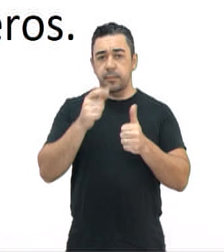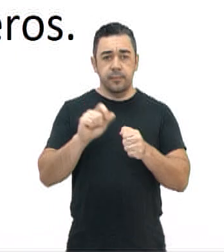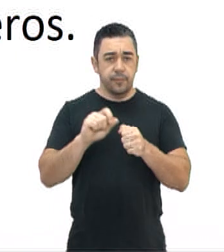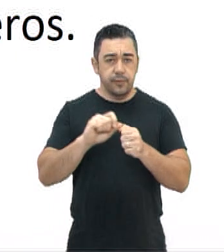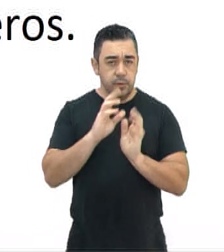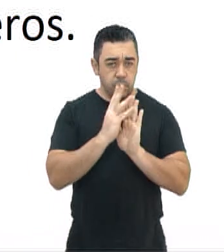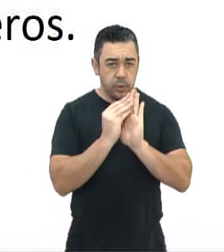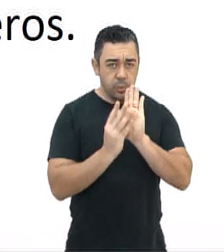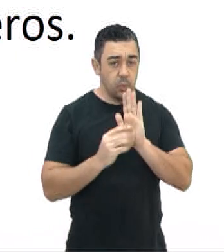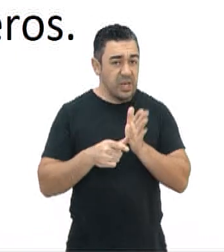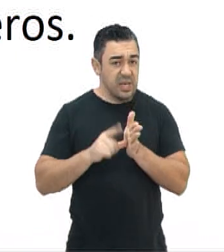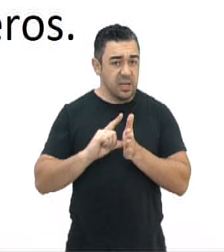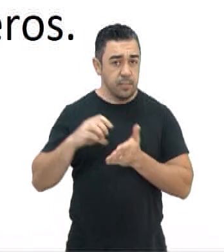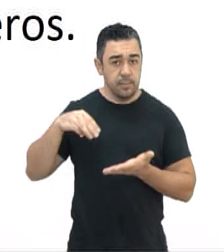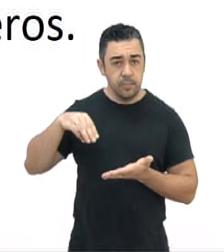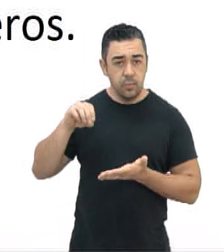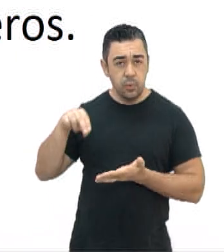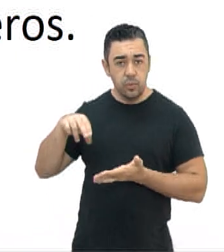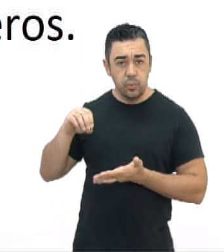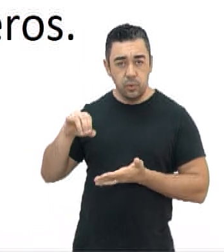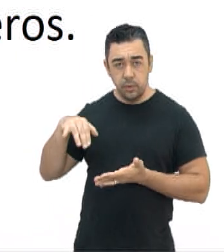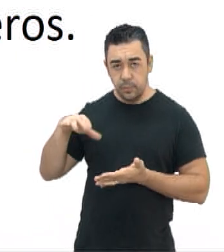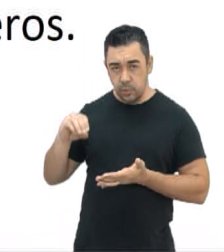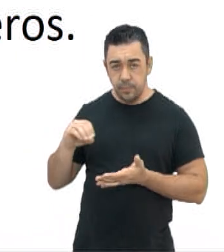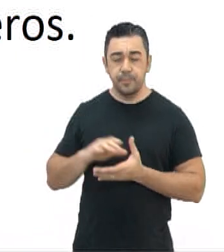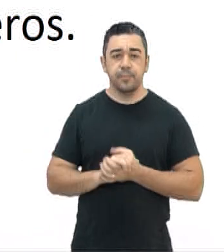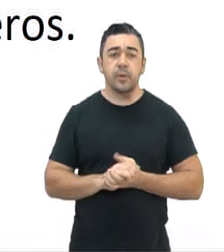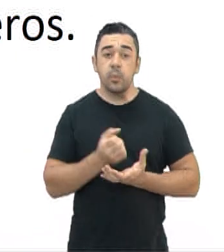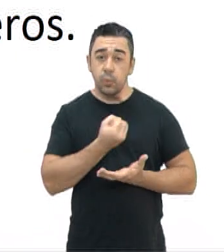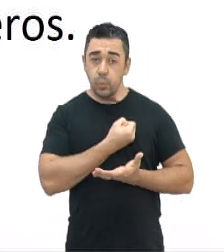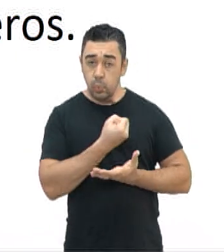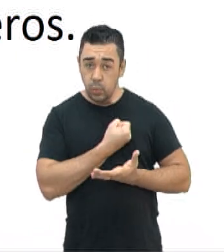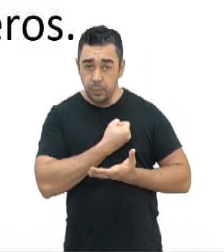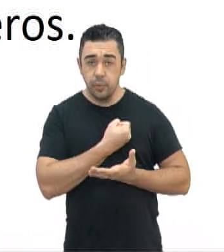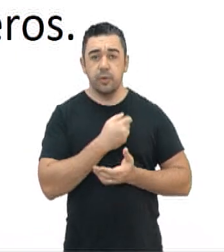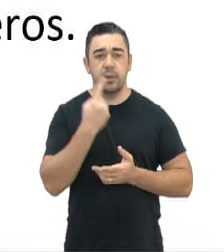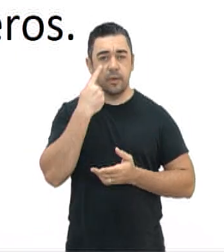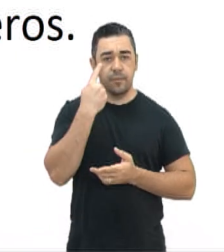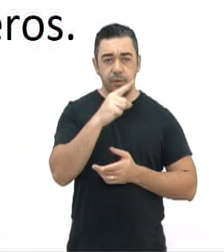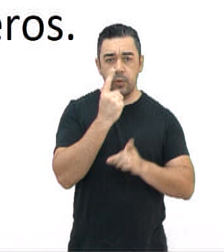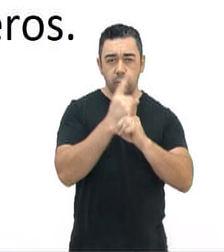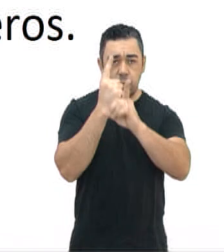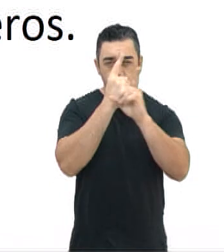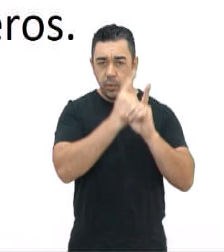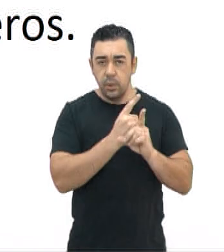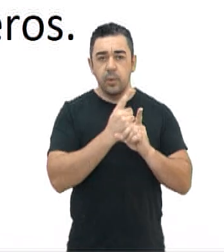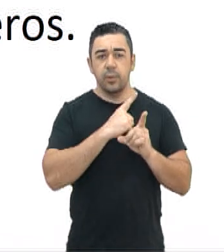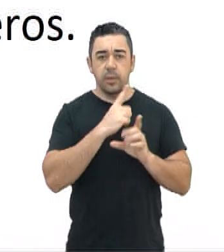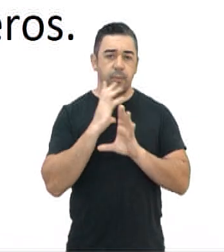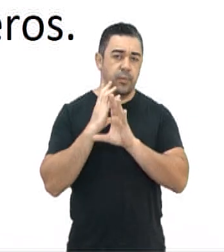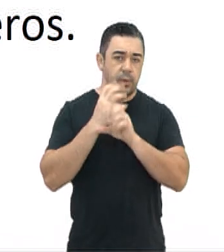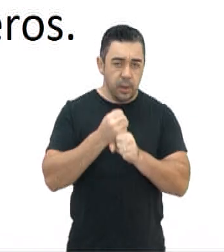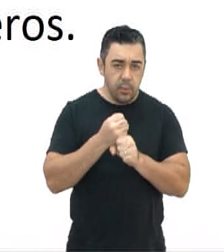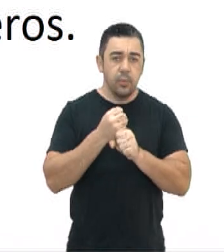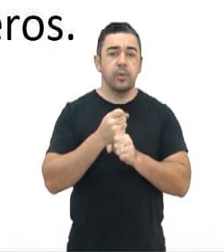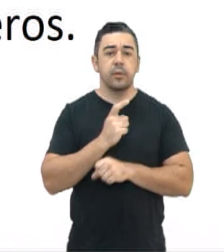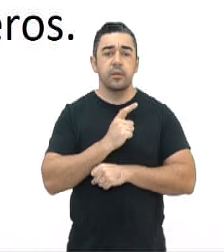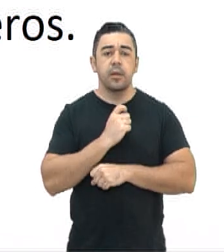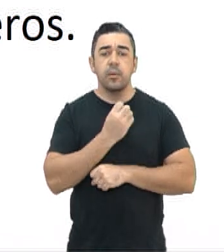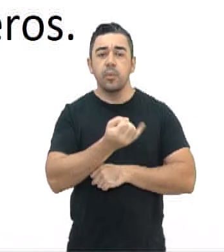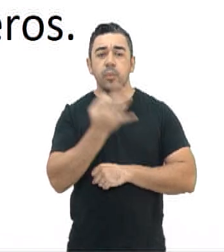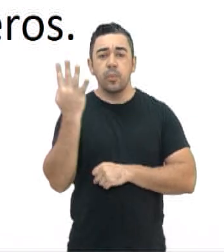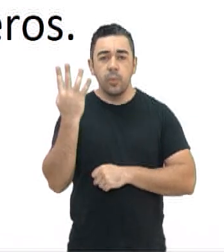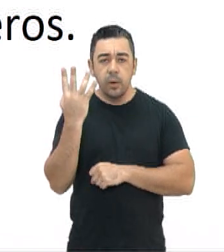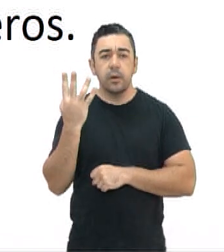antes de monômios, por números e efetuamos os cálculos indicados, obtemos o valor